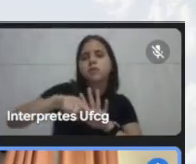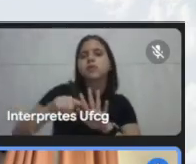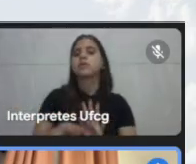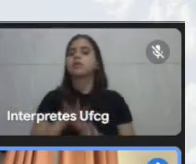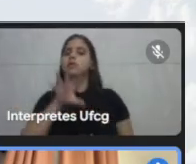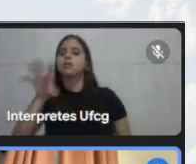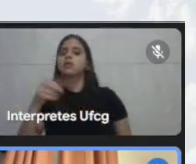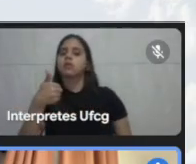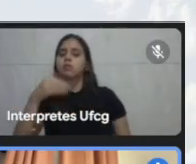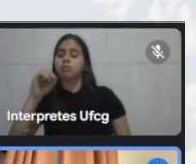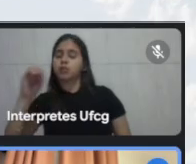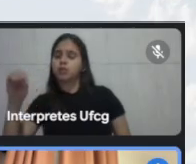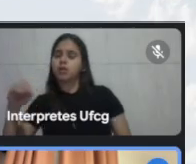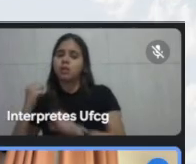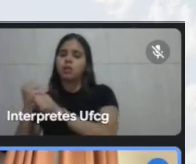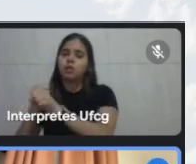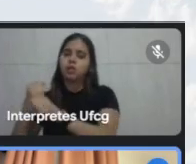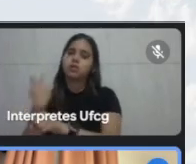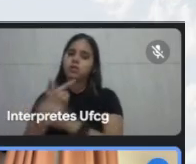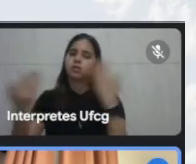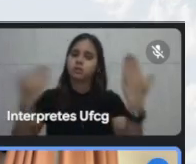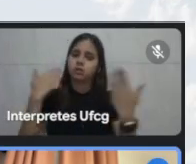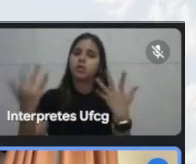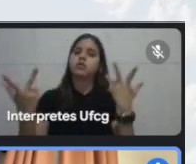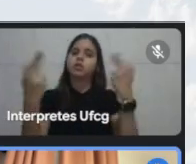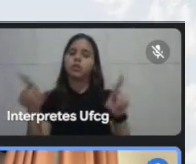para 100 anos, também a gente conseguiu fazer essa análise.